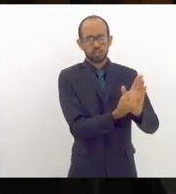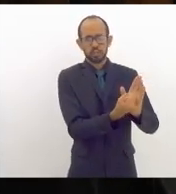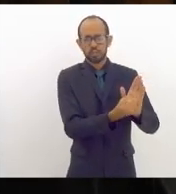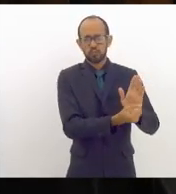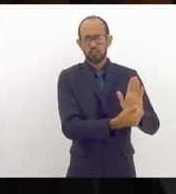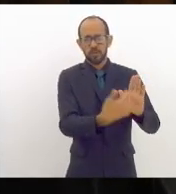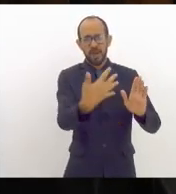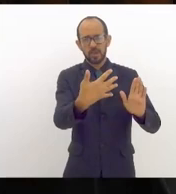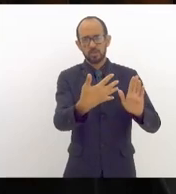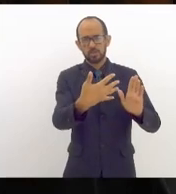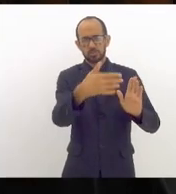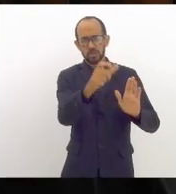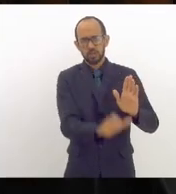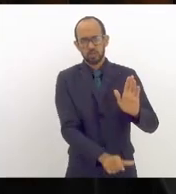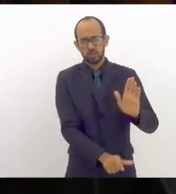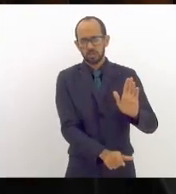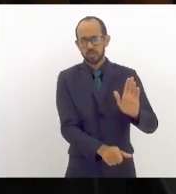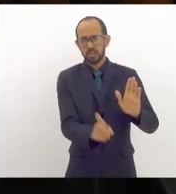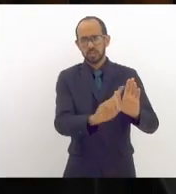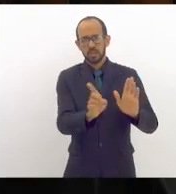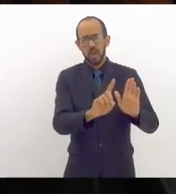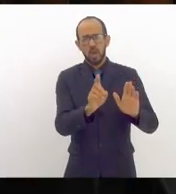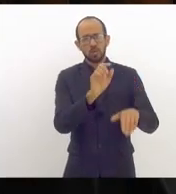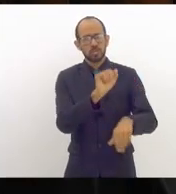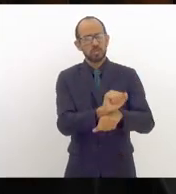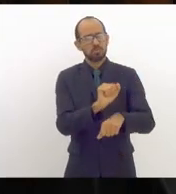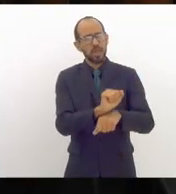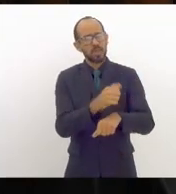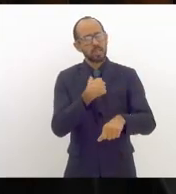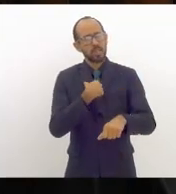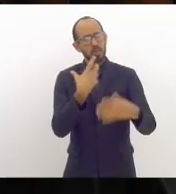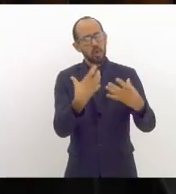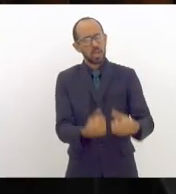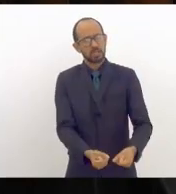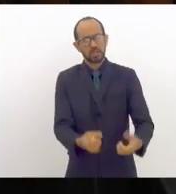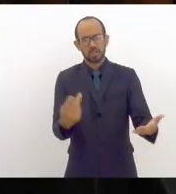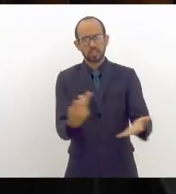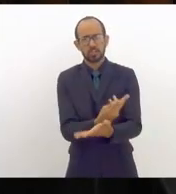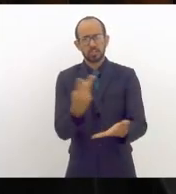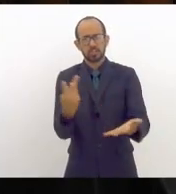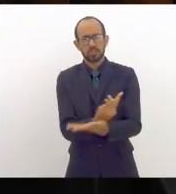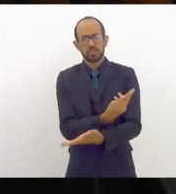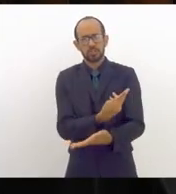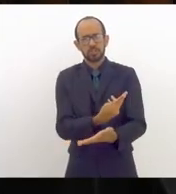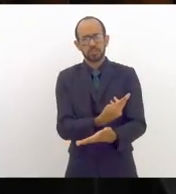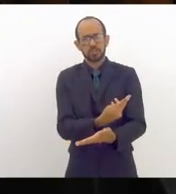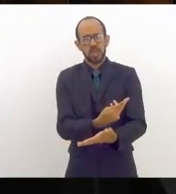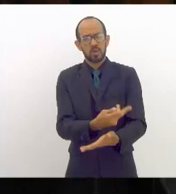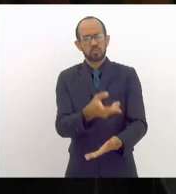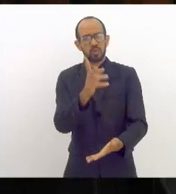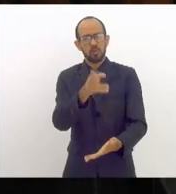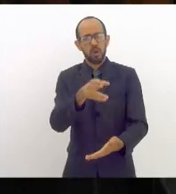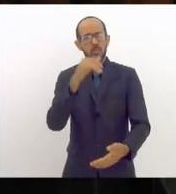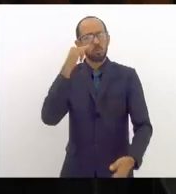espere de mim uma aceitação desses erros de forma bovina